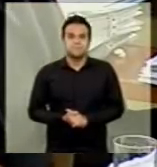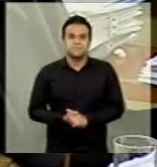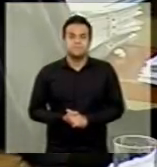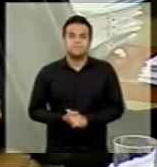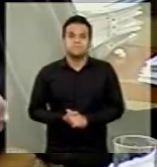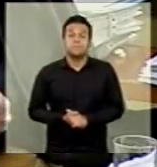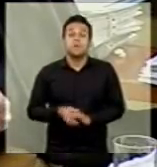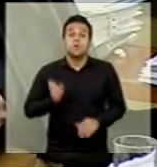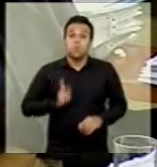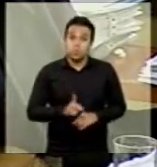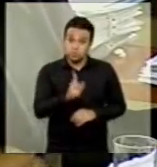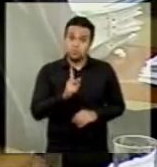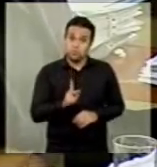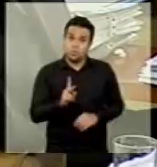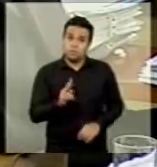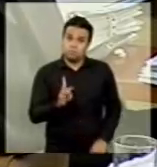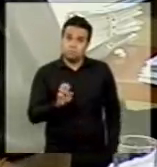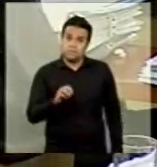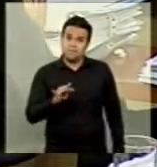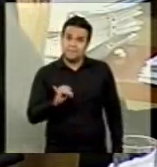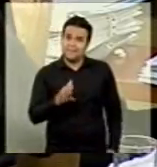Continuam em tramitação